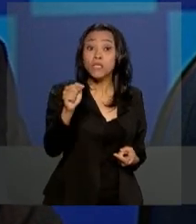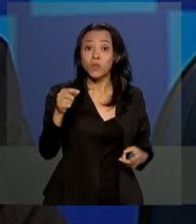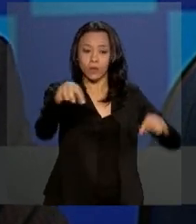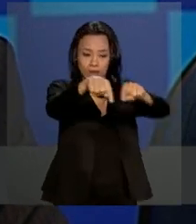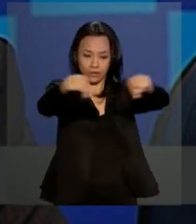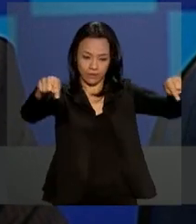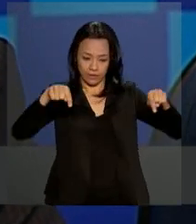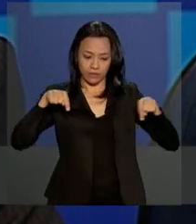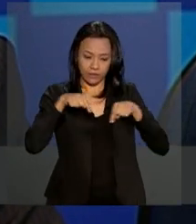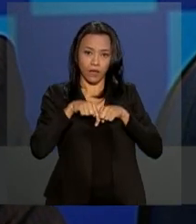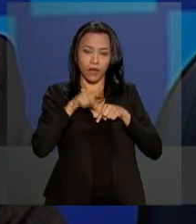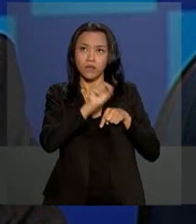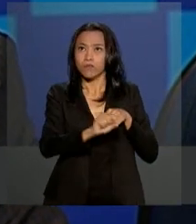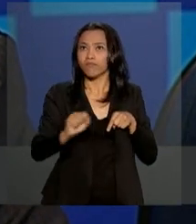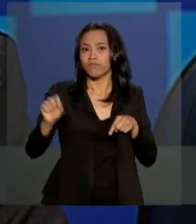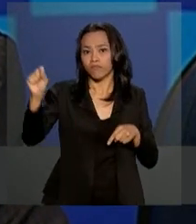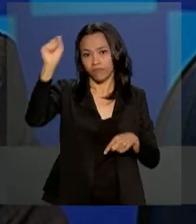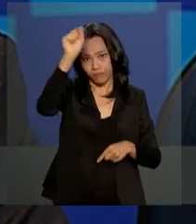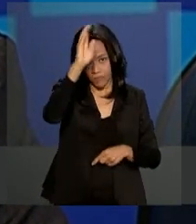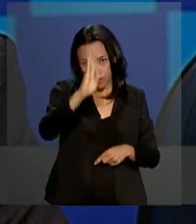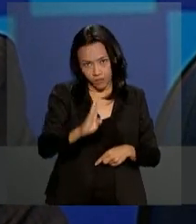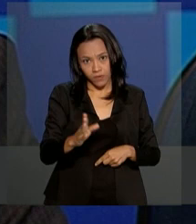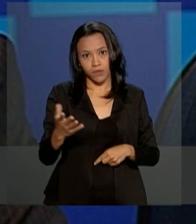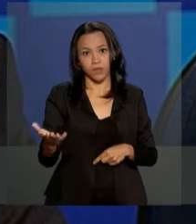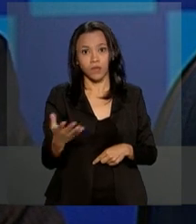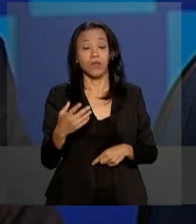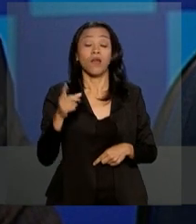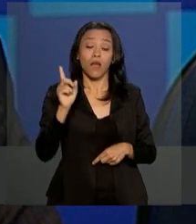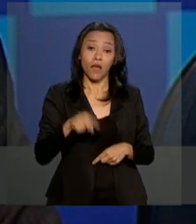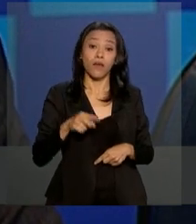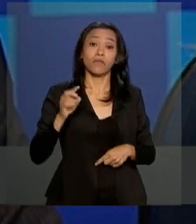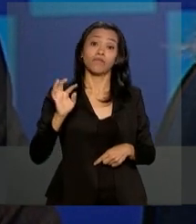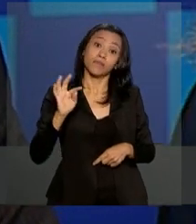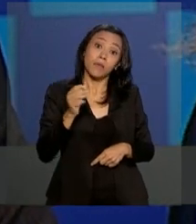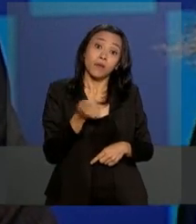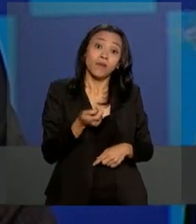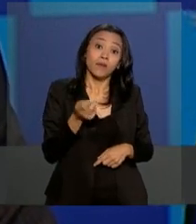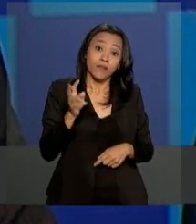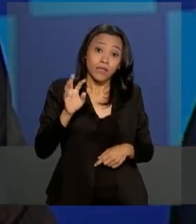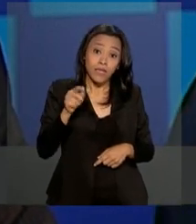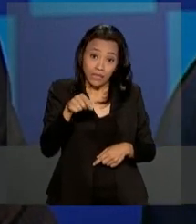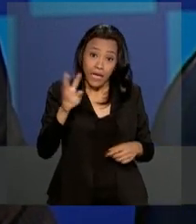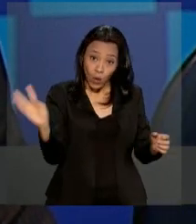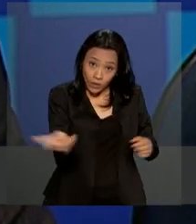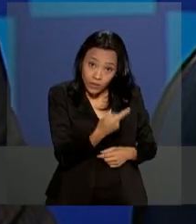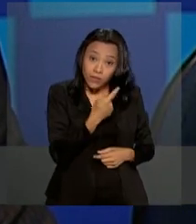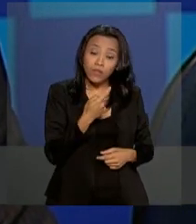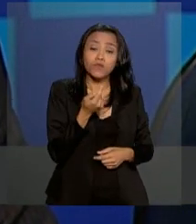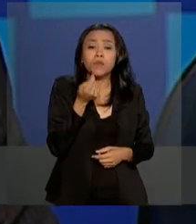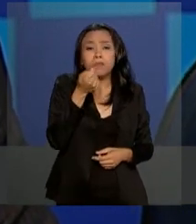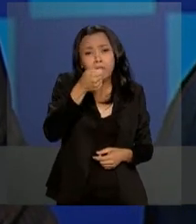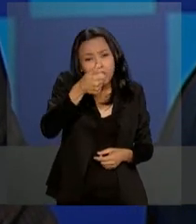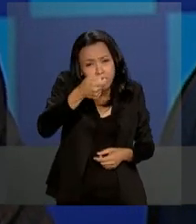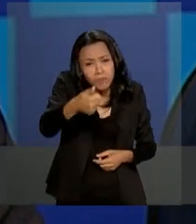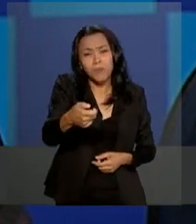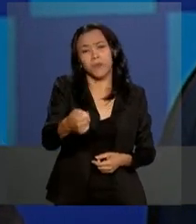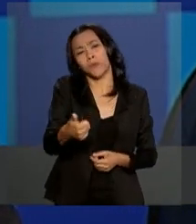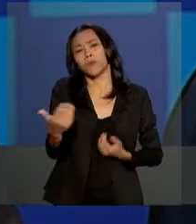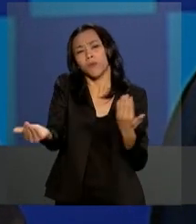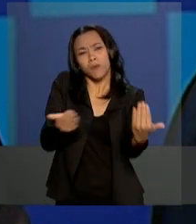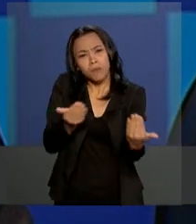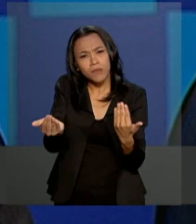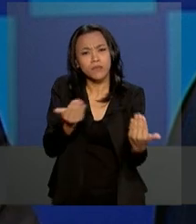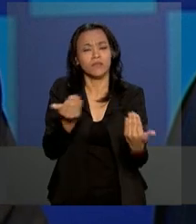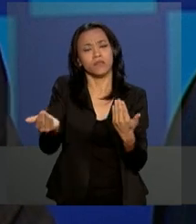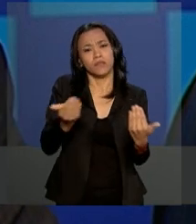aplicação então é são números de ocorrência realmente muito muito pequenos em virtude do